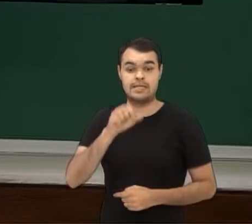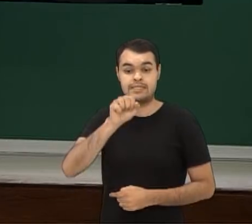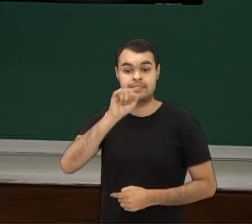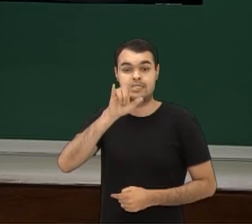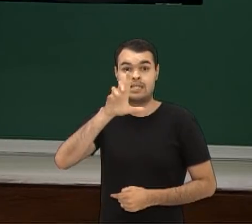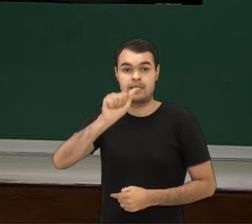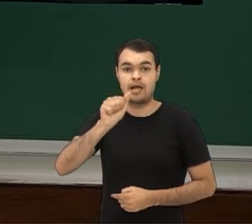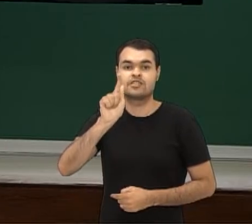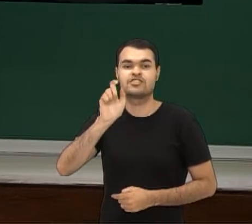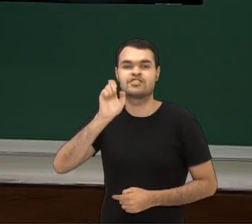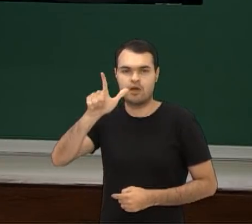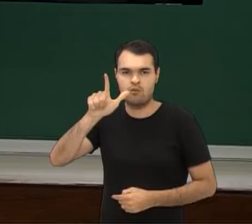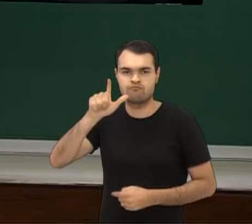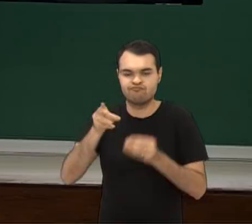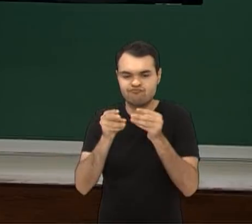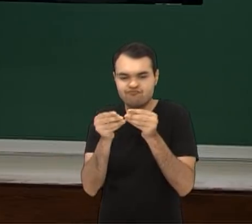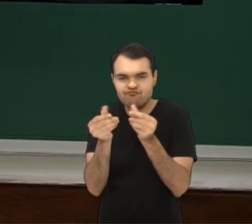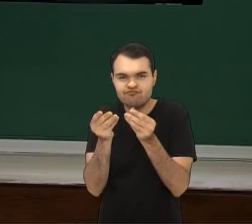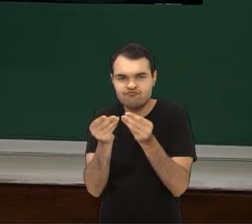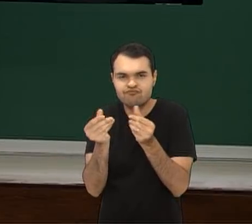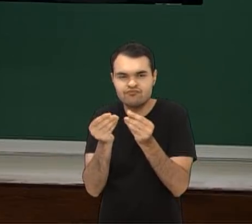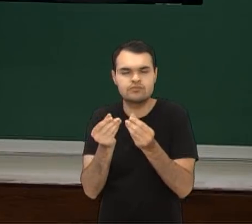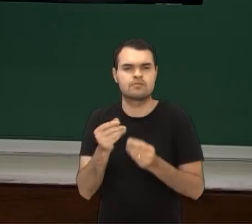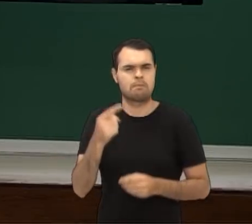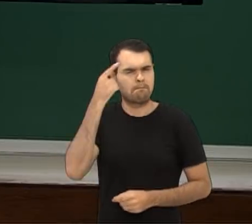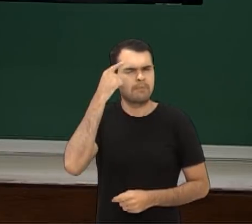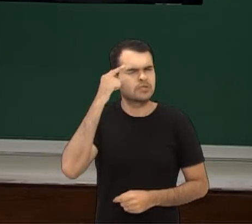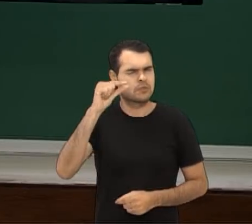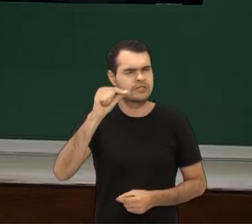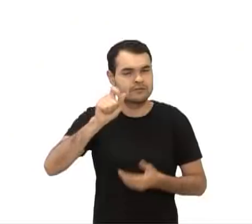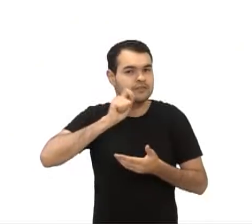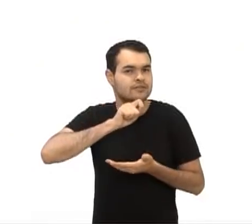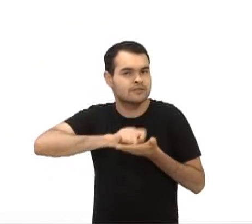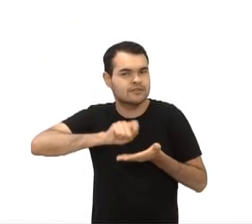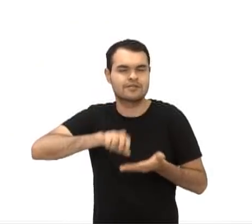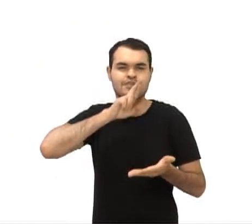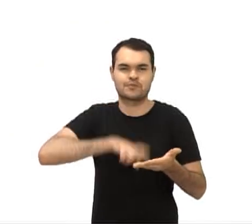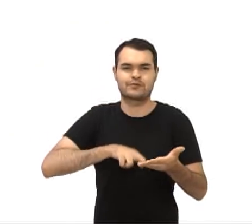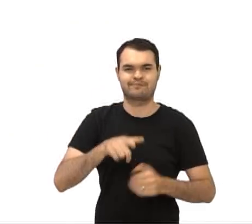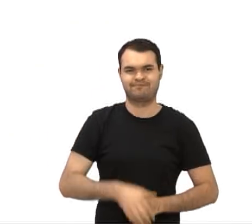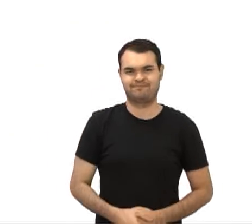Sílica em gel? Pensa um pouquinho e tenta responder aí no seu caderninho.